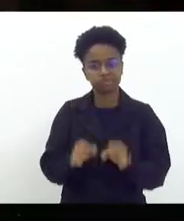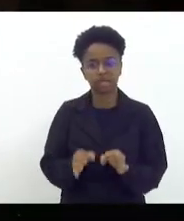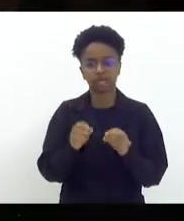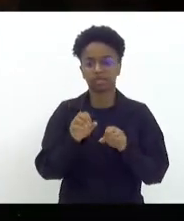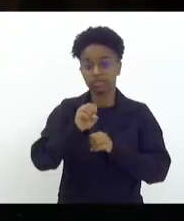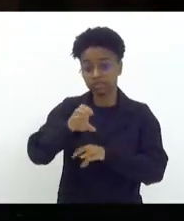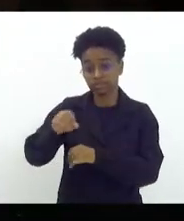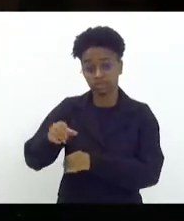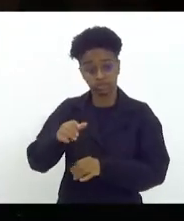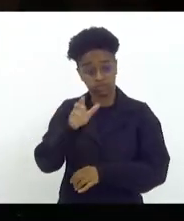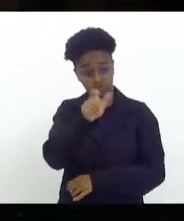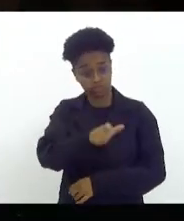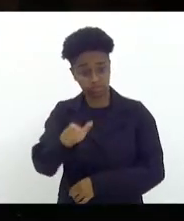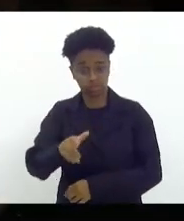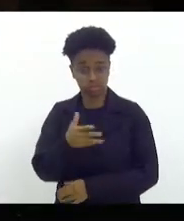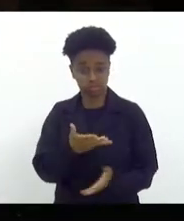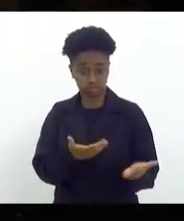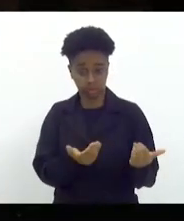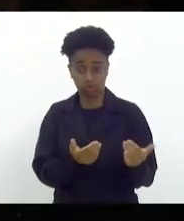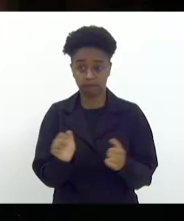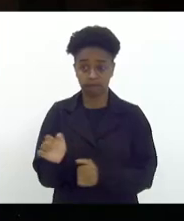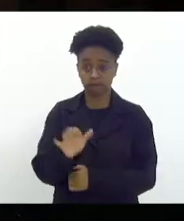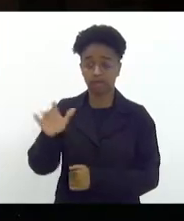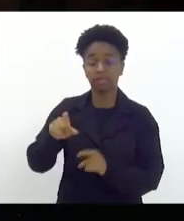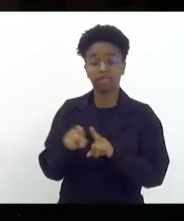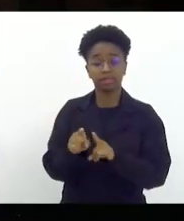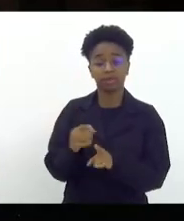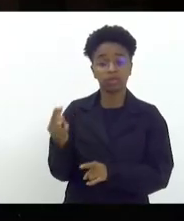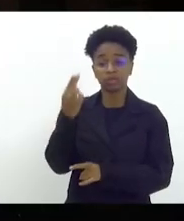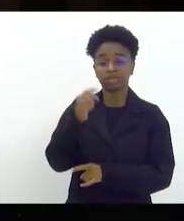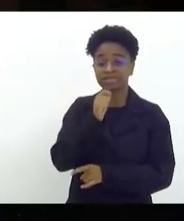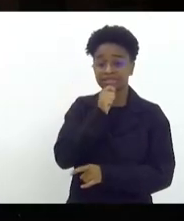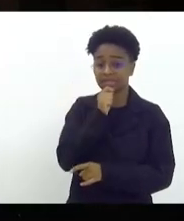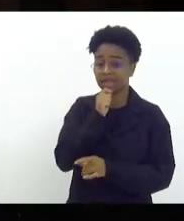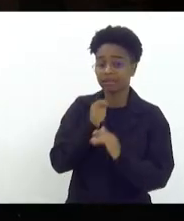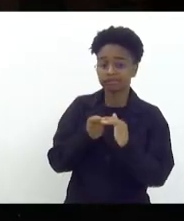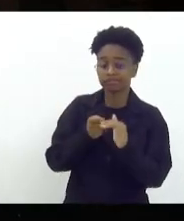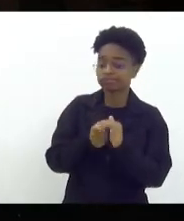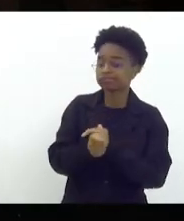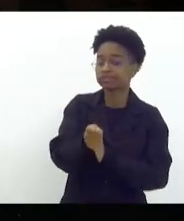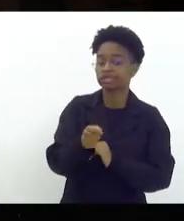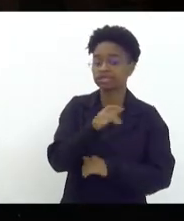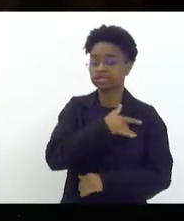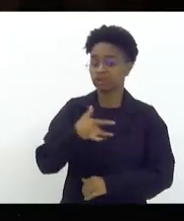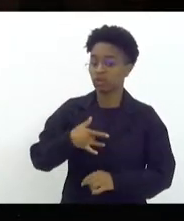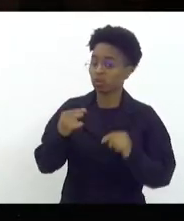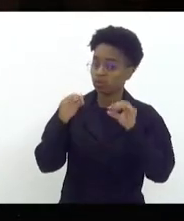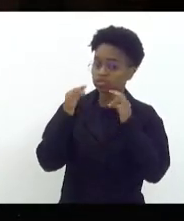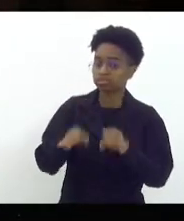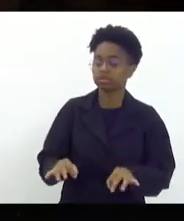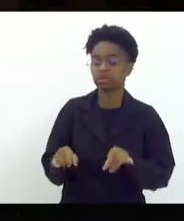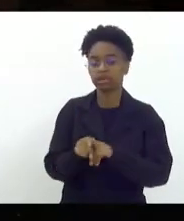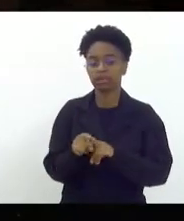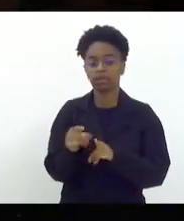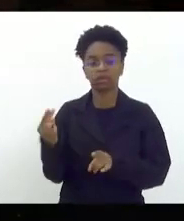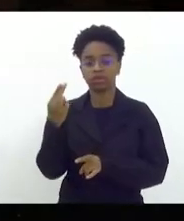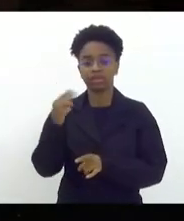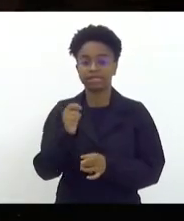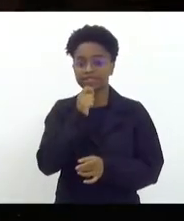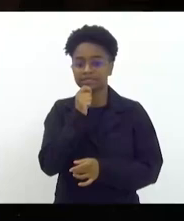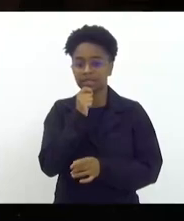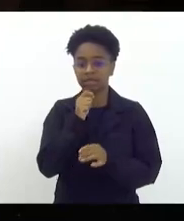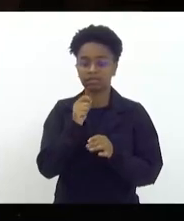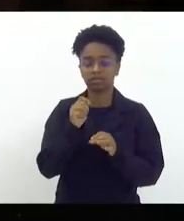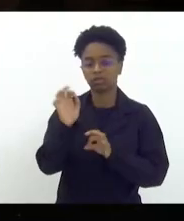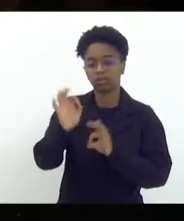essas e esses jovens periféricos também não se faz sem investimento em saúde adequada não se faz sem investimento em infraestrutura